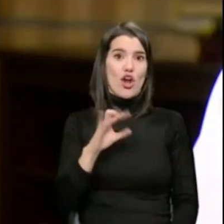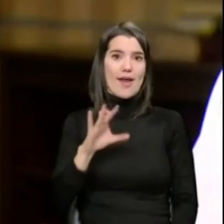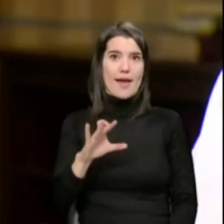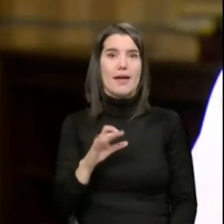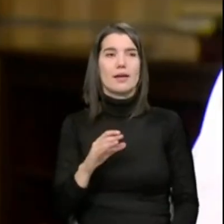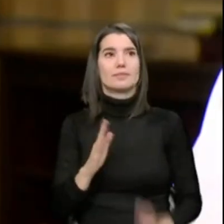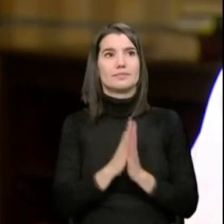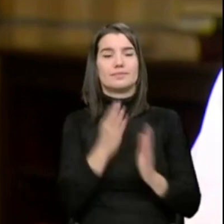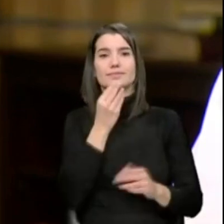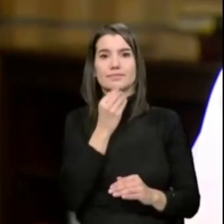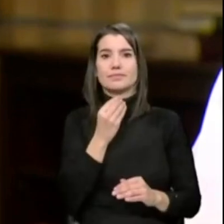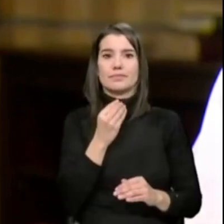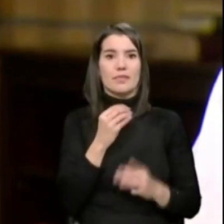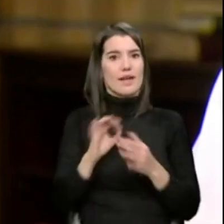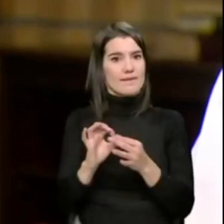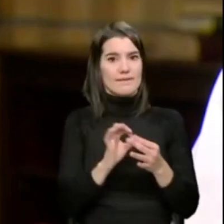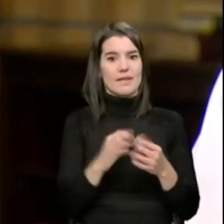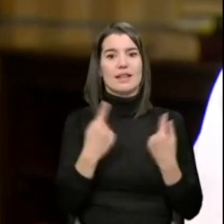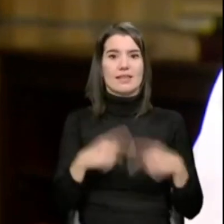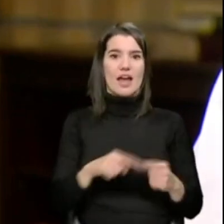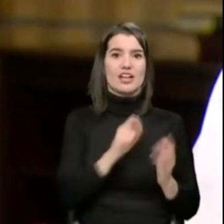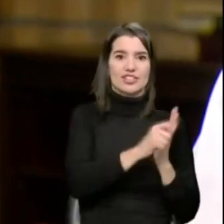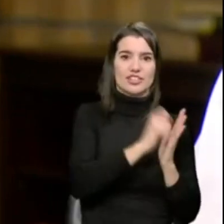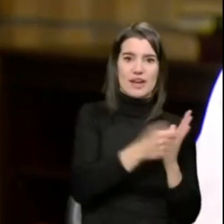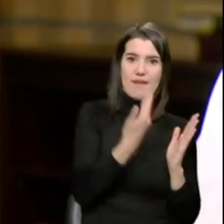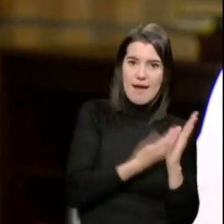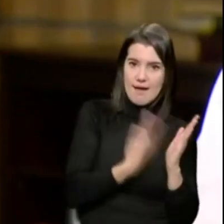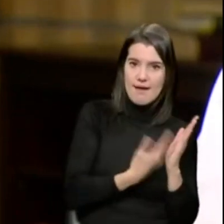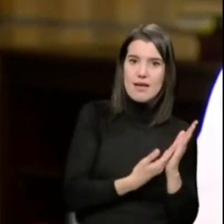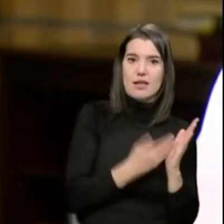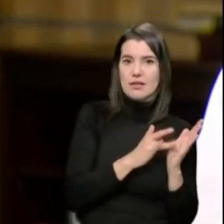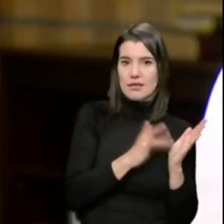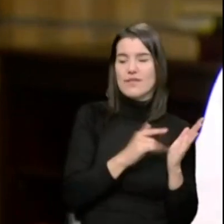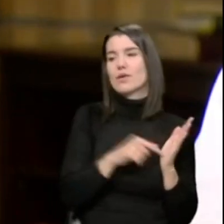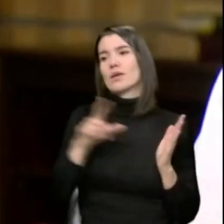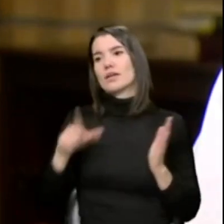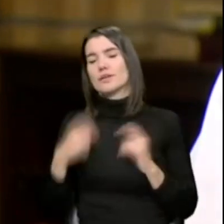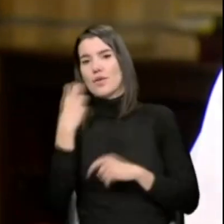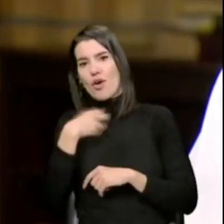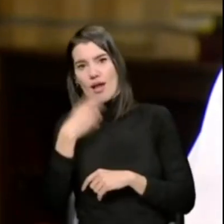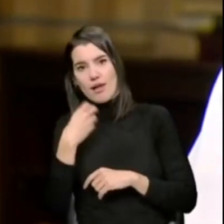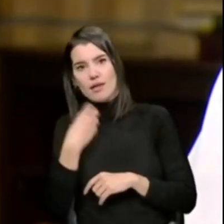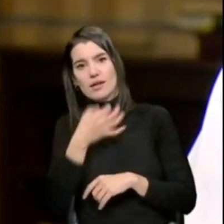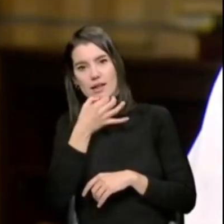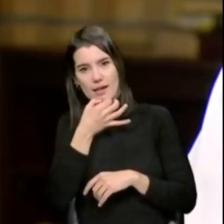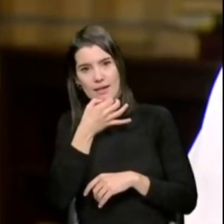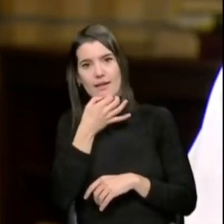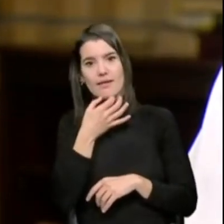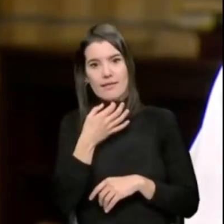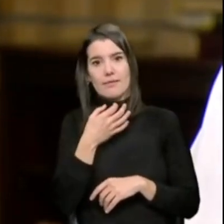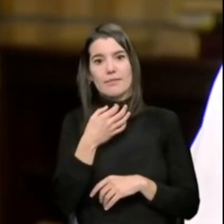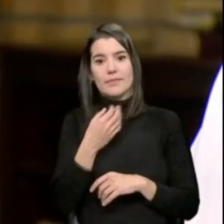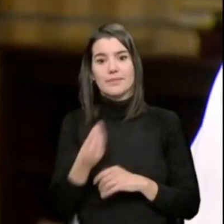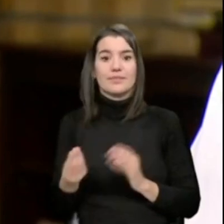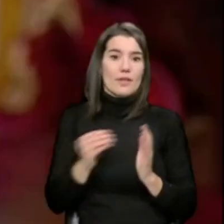Torá tanto é escrita como é oral. Portanto, não há... Aliás, é na Torá oral,